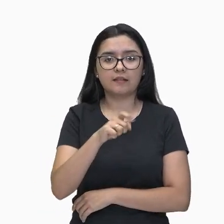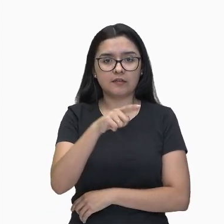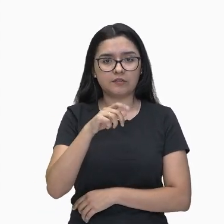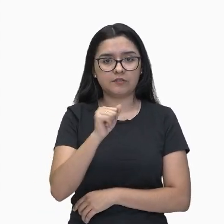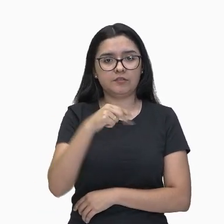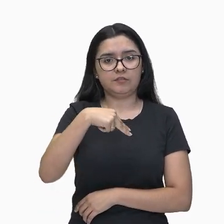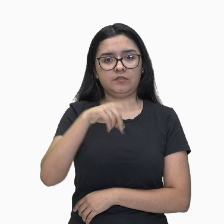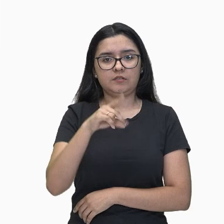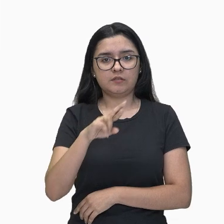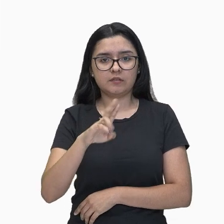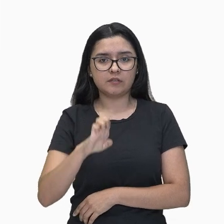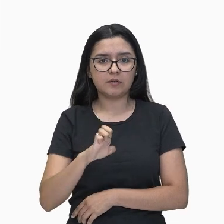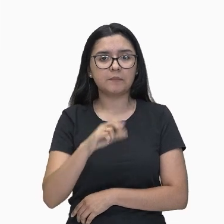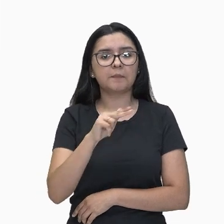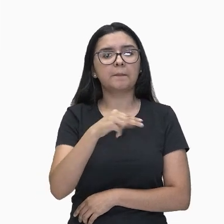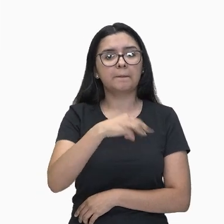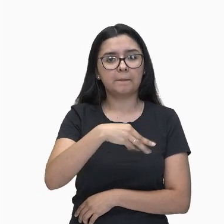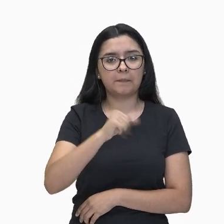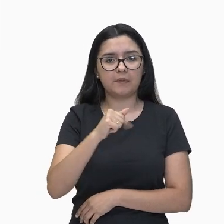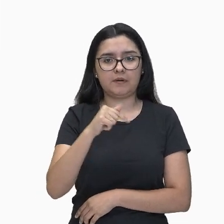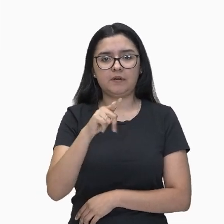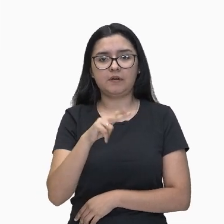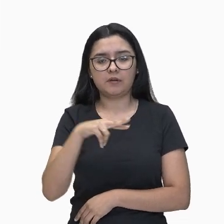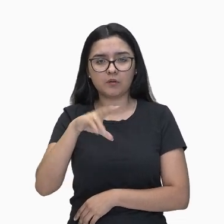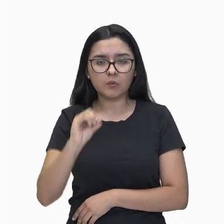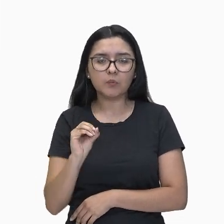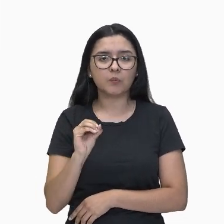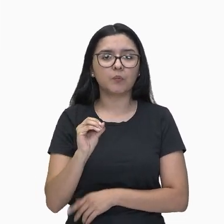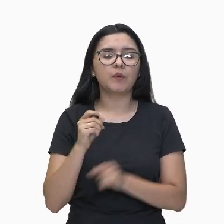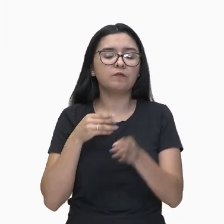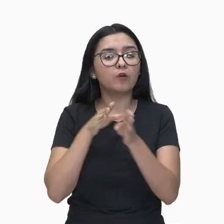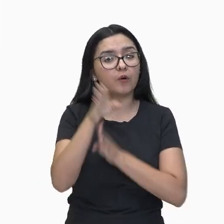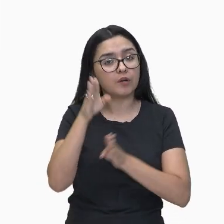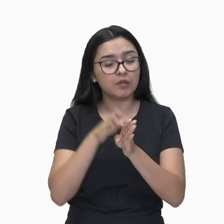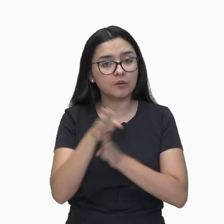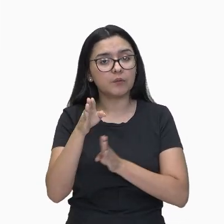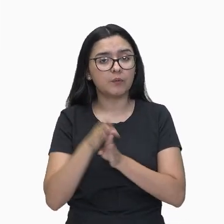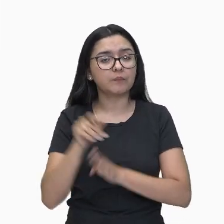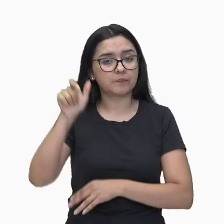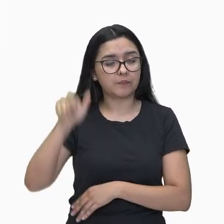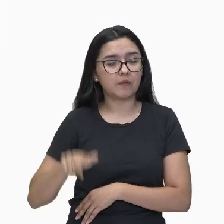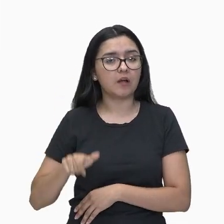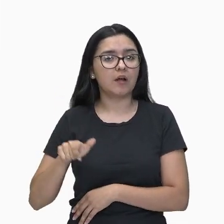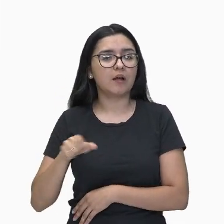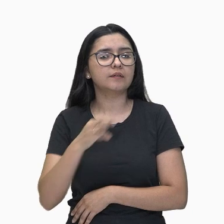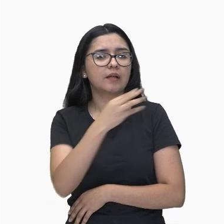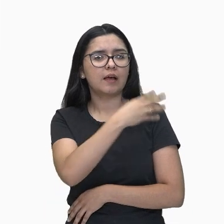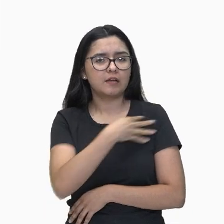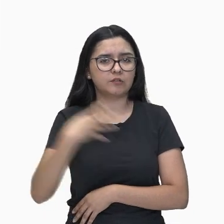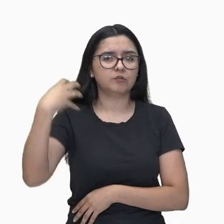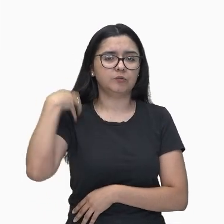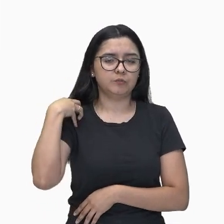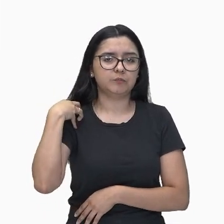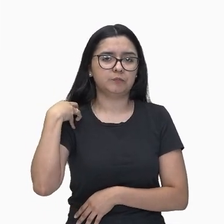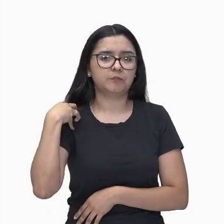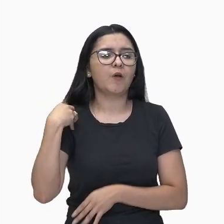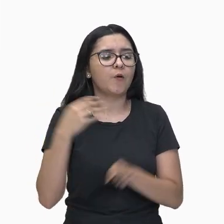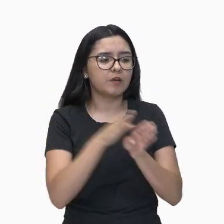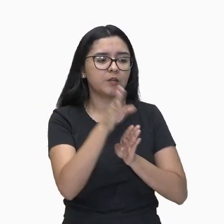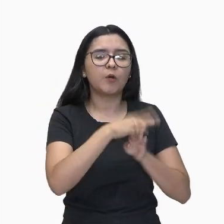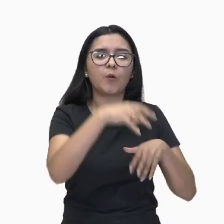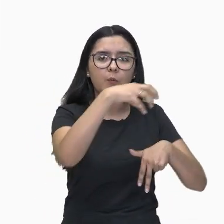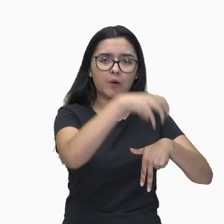Magno na história, né? Então ele foi o tutor desse grande, né, rei aí, imperador Alexandre